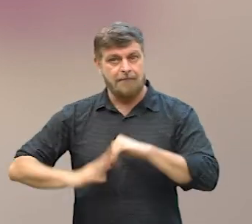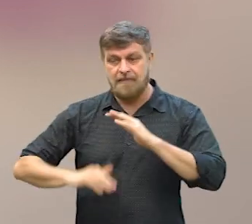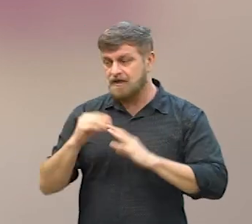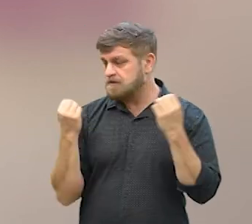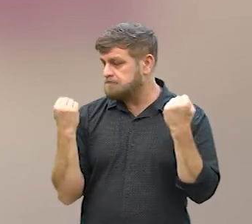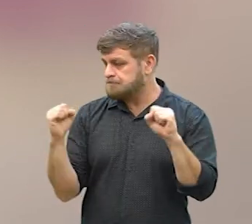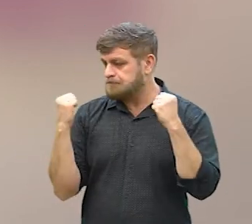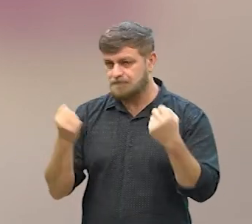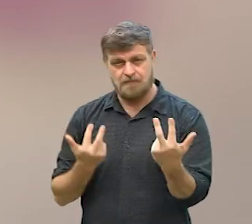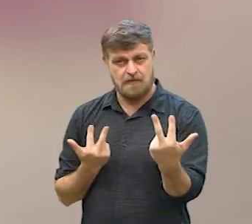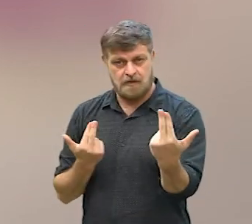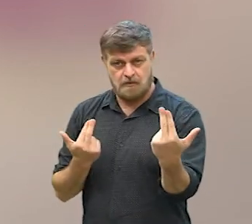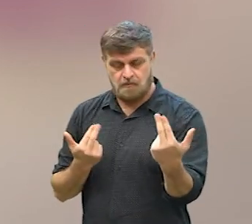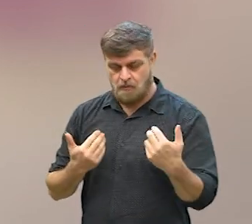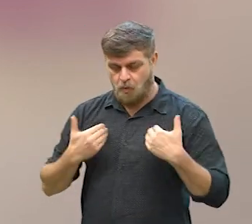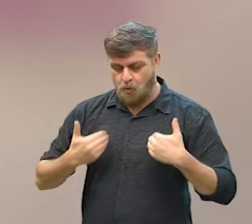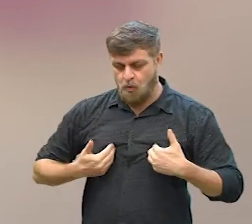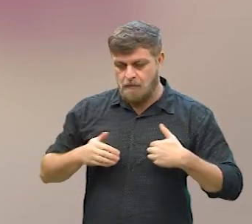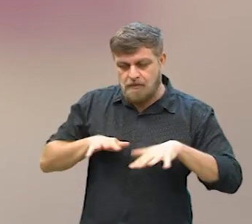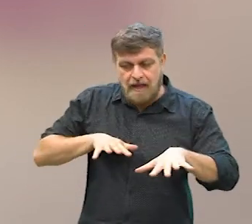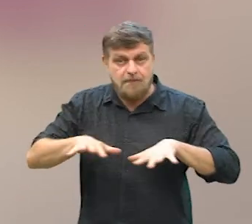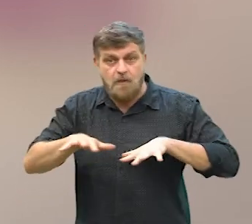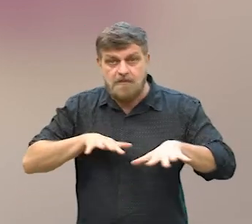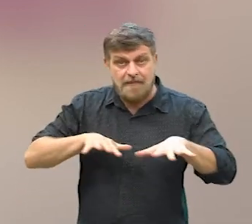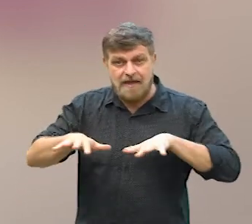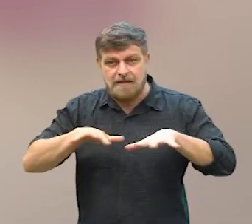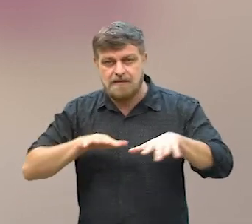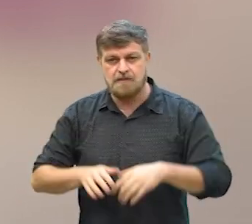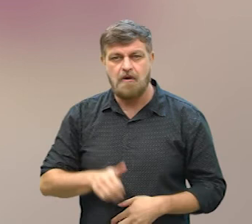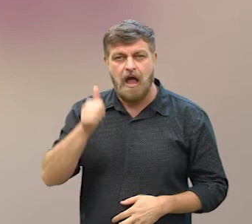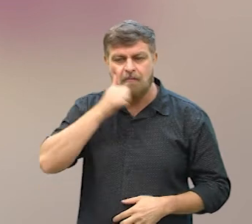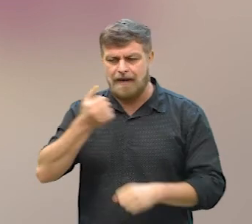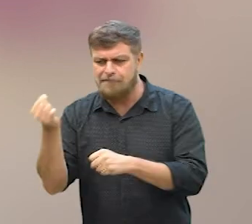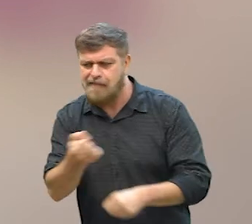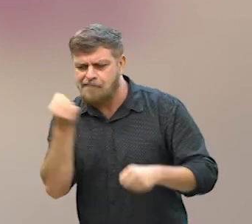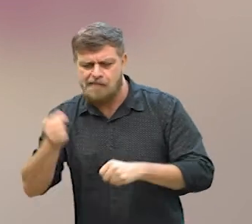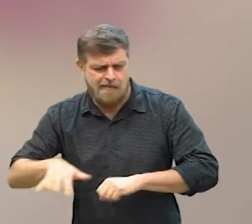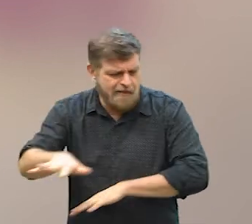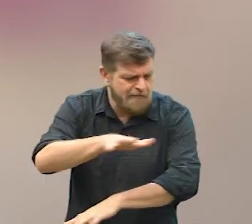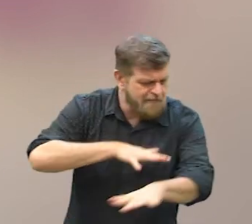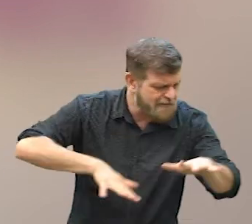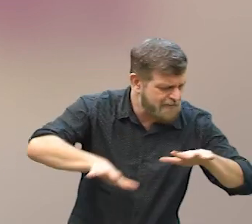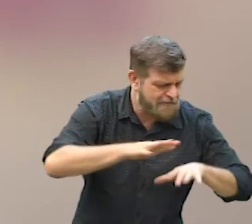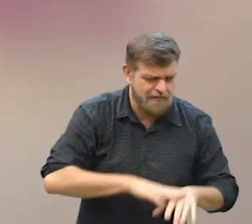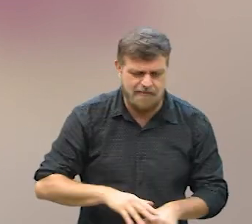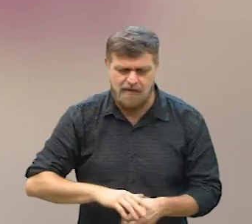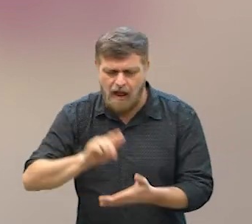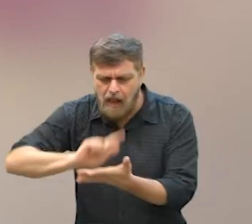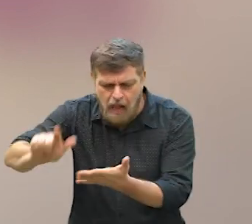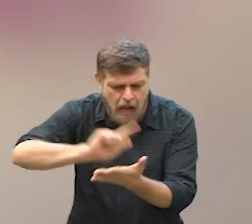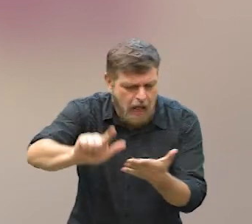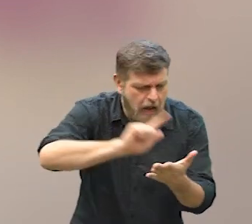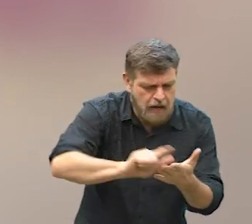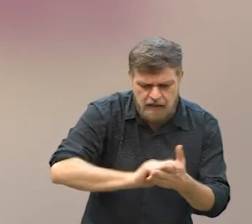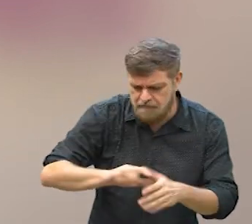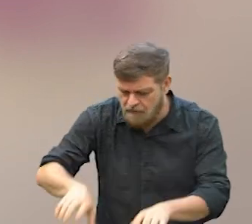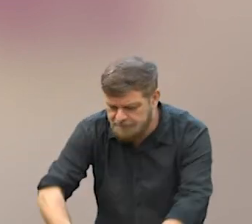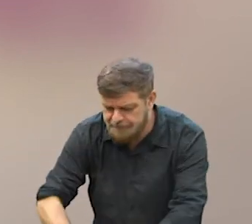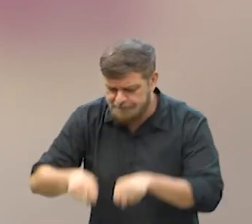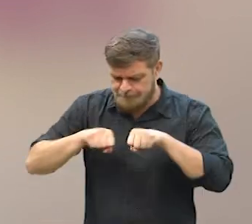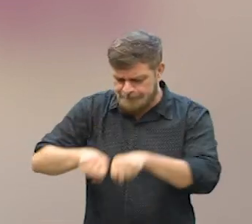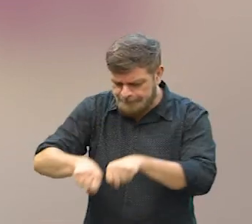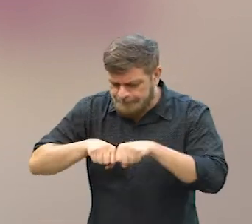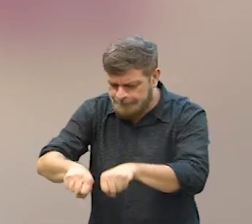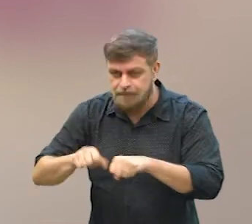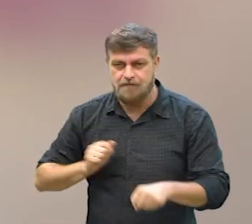Ali é uma atividade física, você está movimentando o seu corpo. A dona de casa, ela faz atividade física. Então, ela limpa toda a